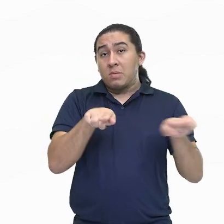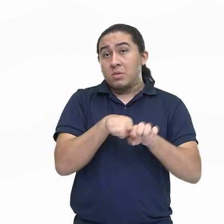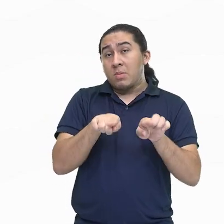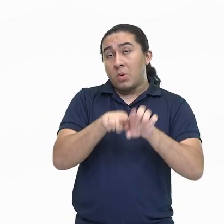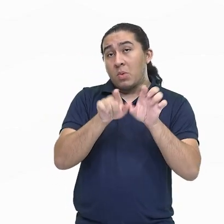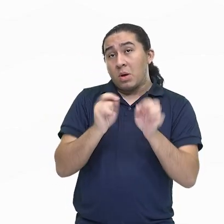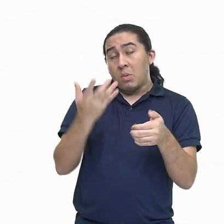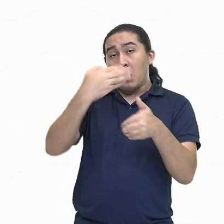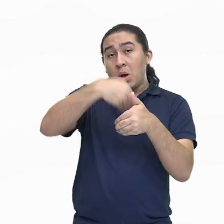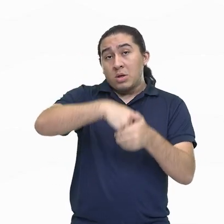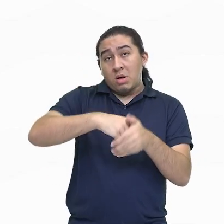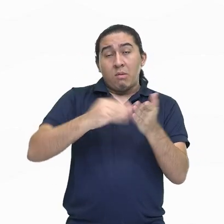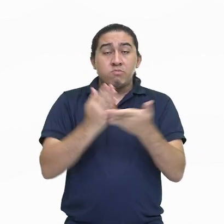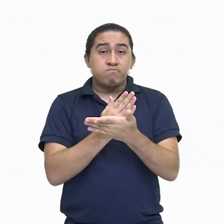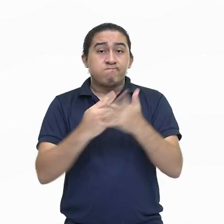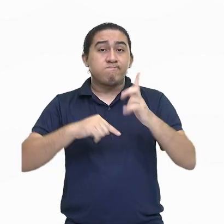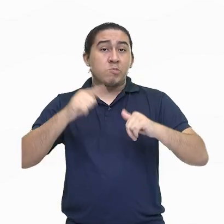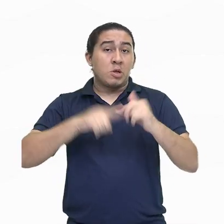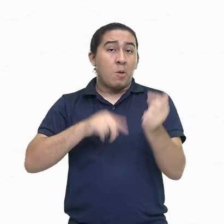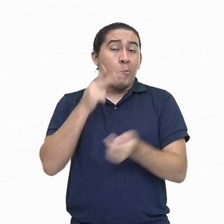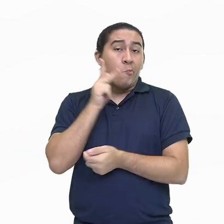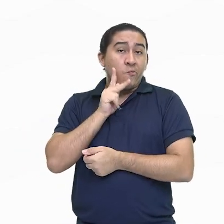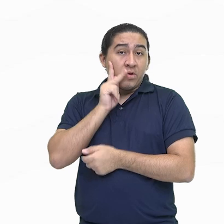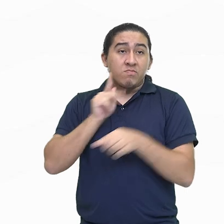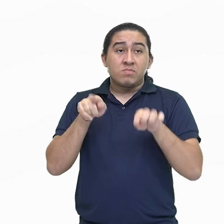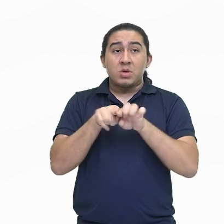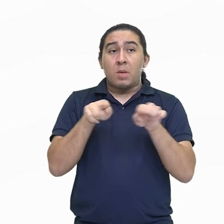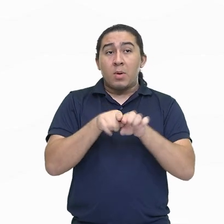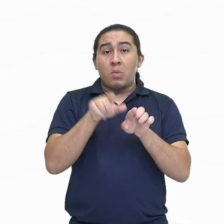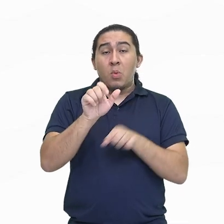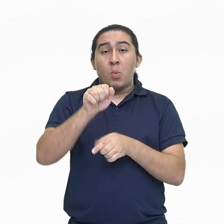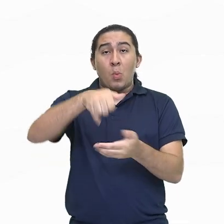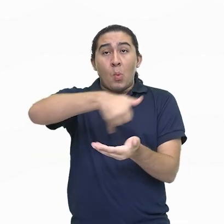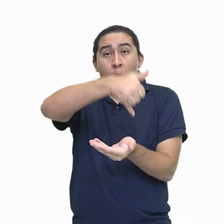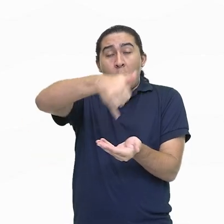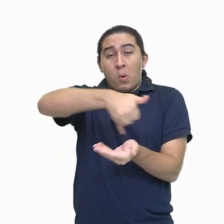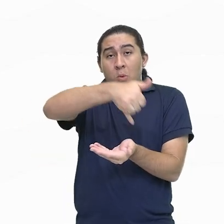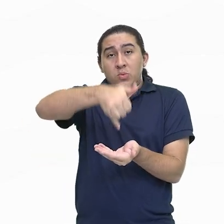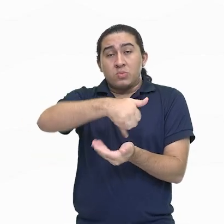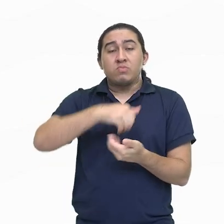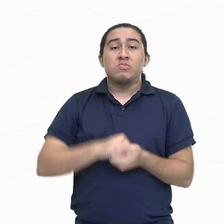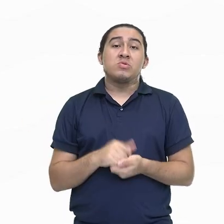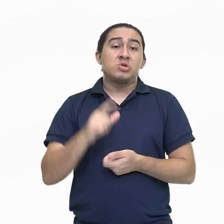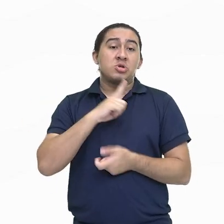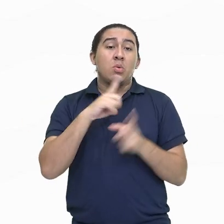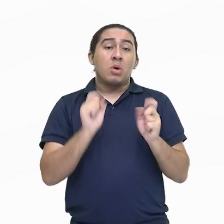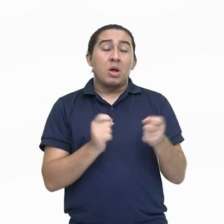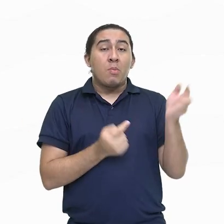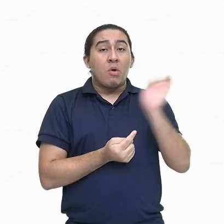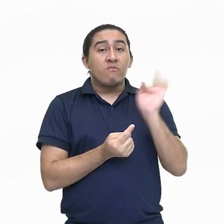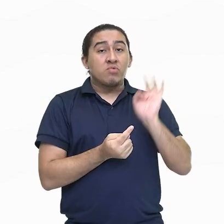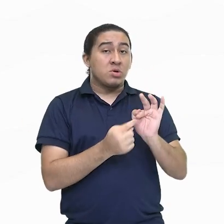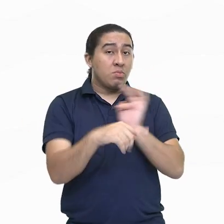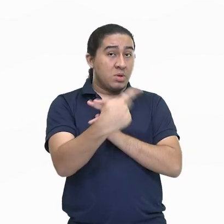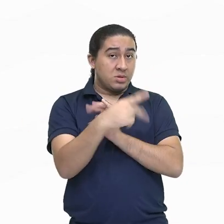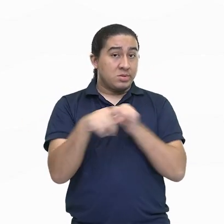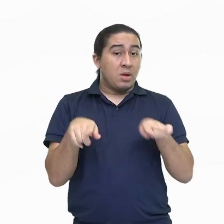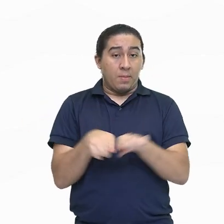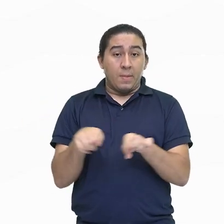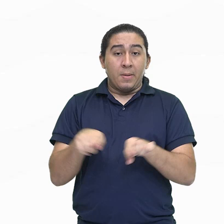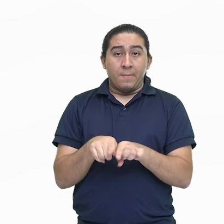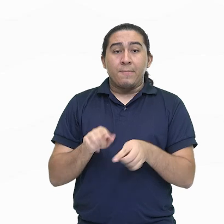guardar mantimentos, tais como vinho e azeite, ou seja, tinha um caráter funcional também aí nesses vasos,